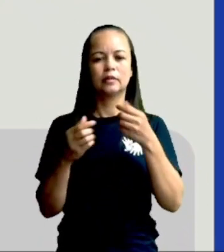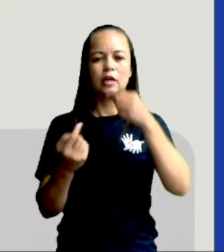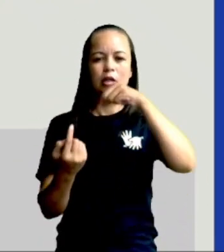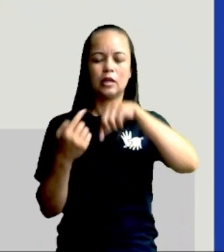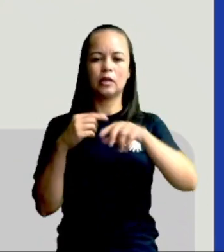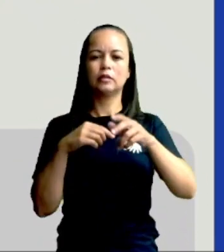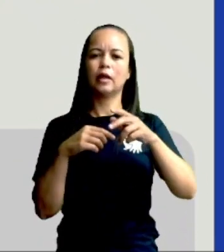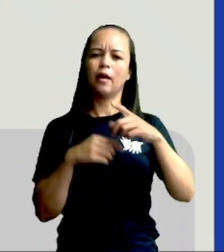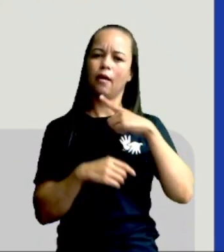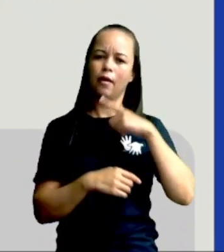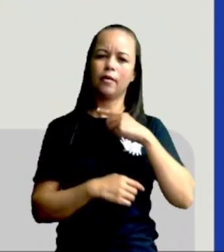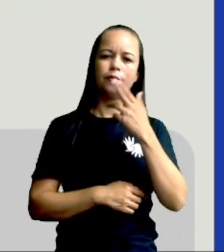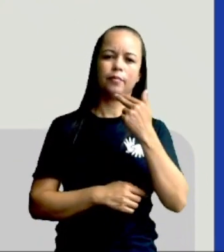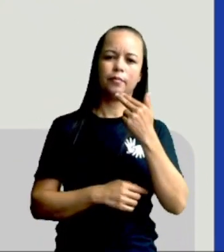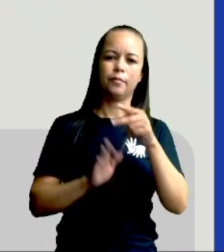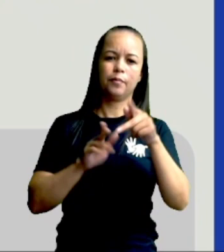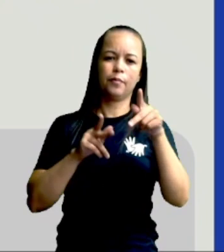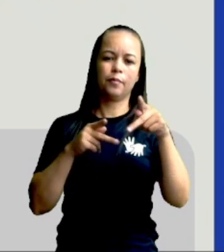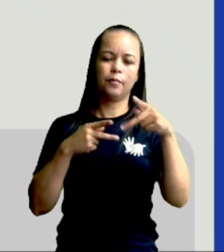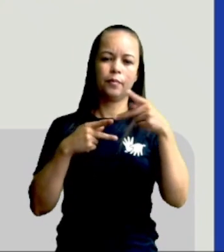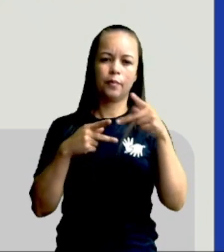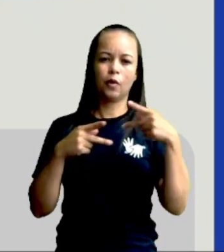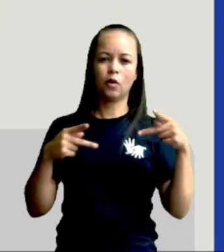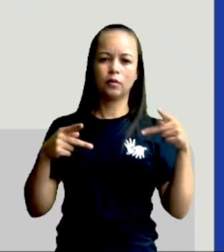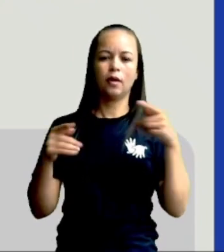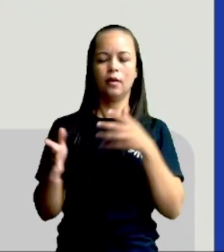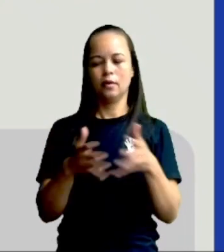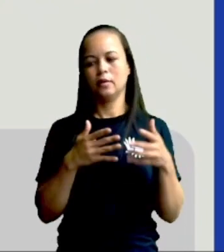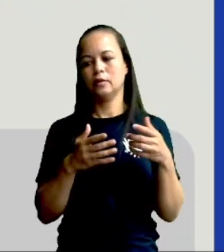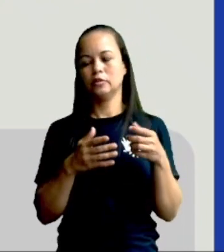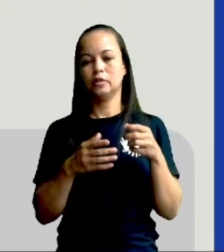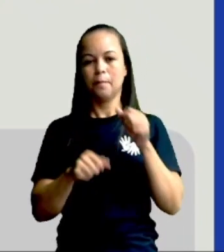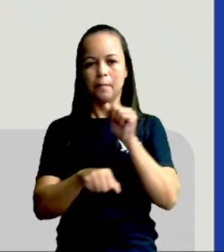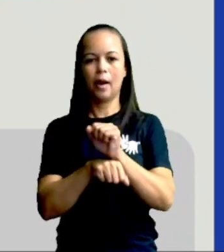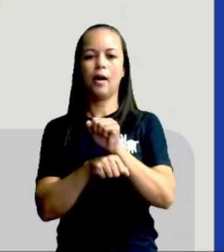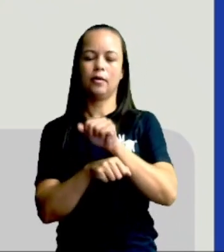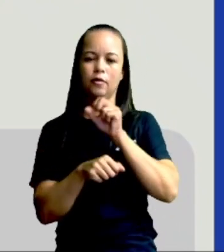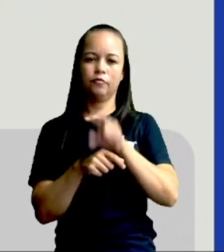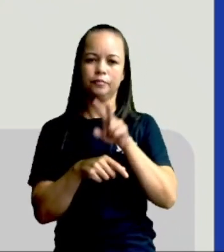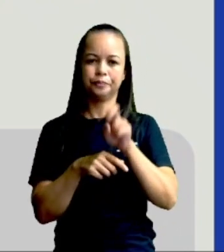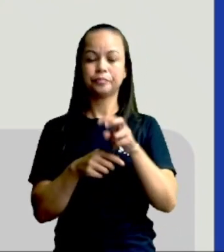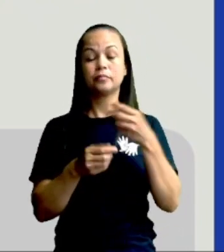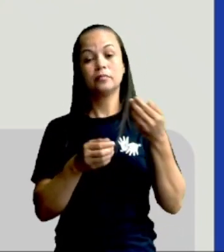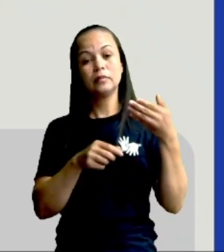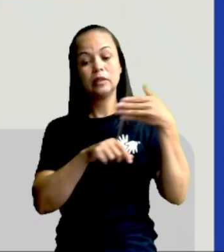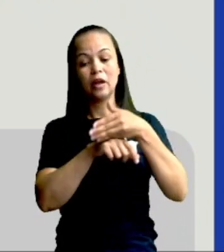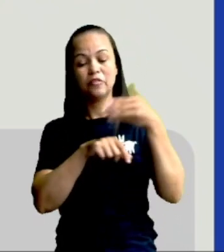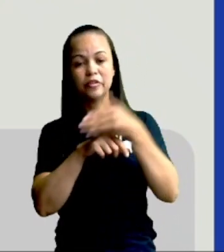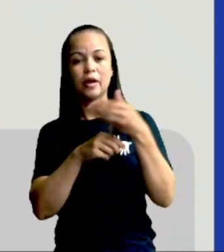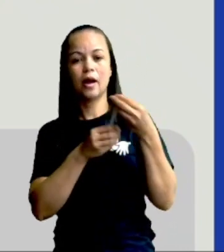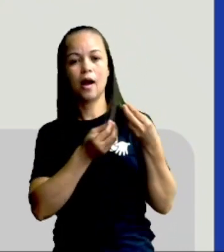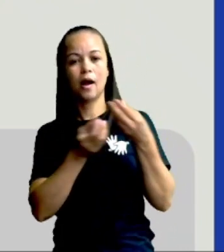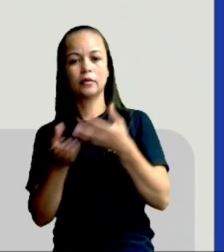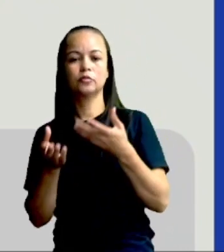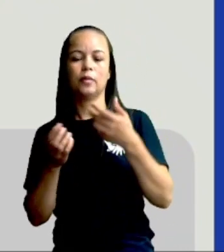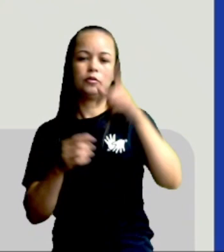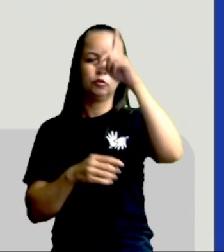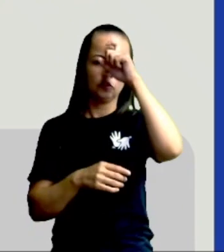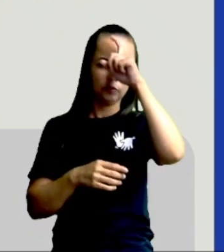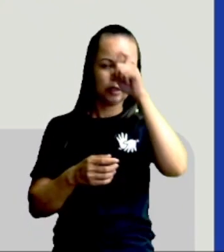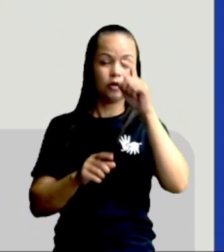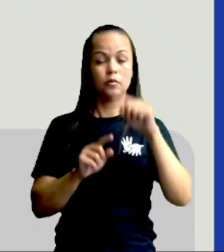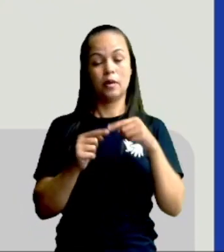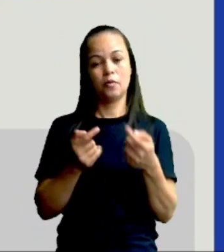essas proteínas que neutralizam o veneno, que são enviadas para os hospitais, para os centros de referência, para que a pessoa, quando